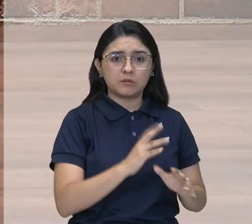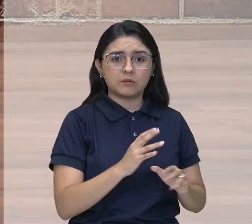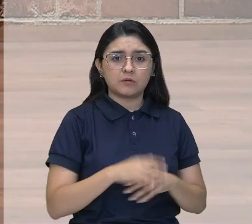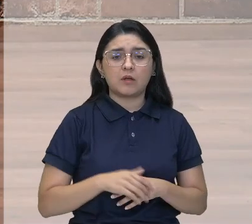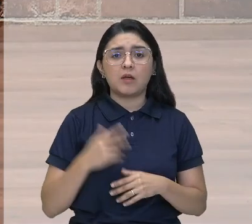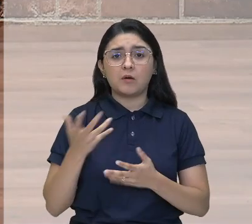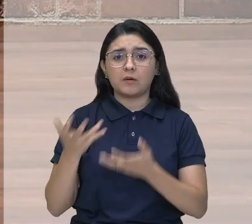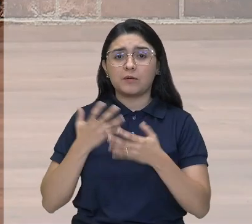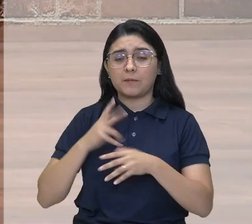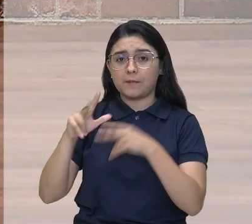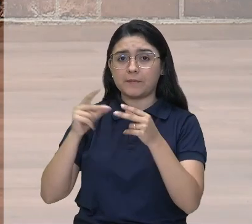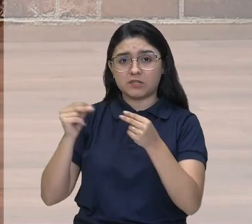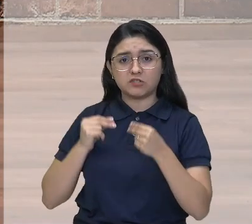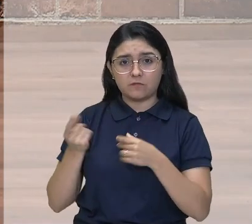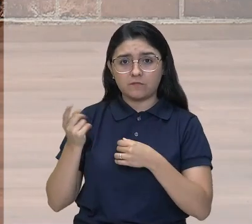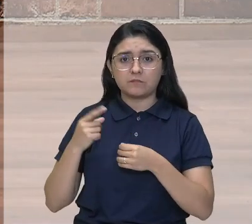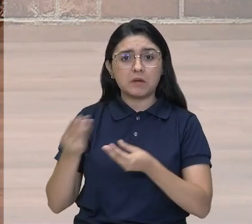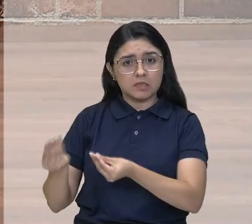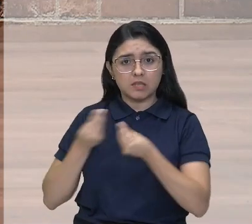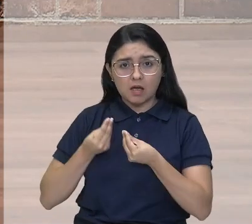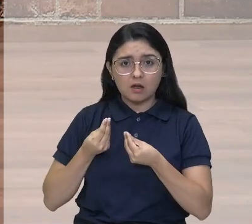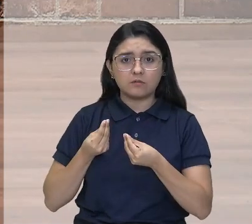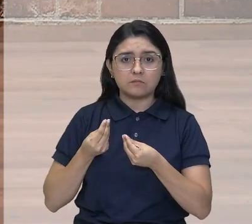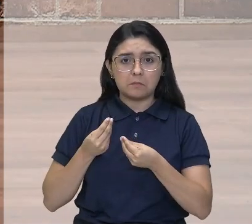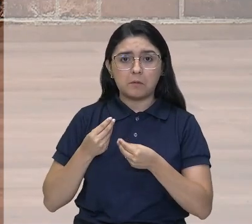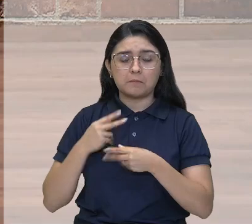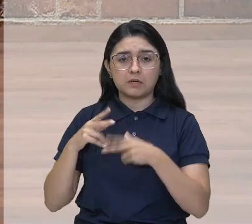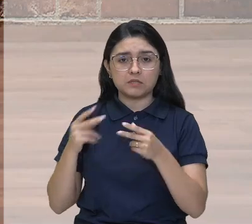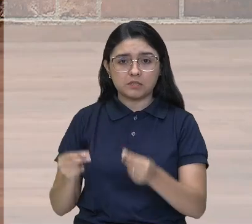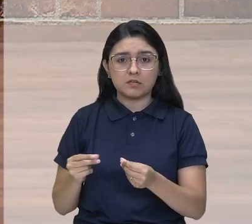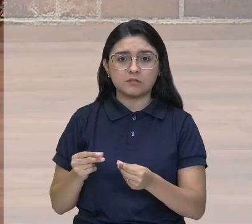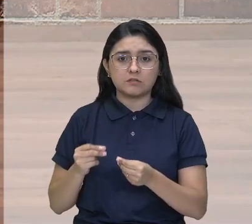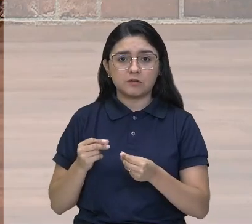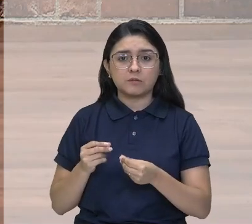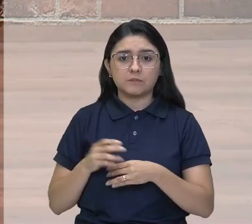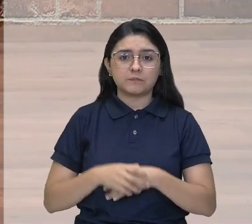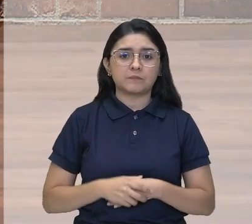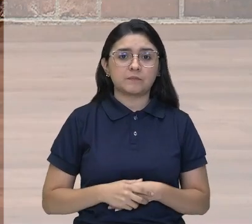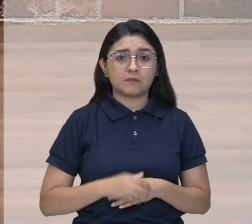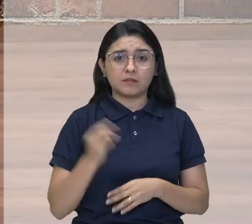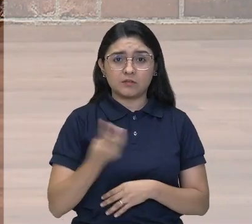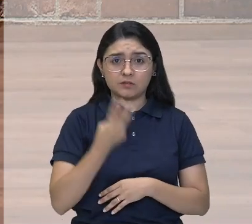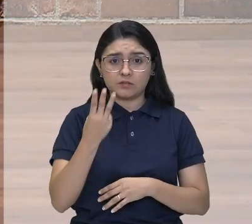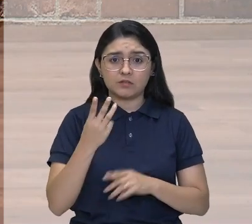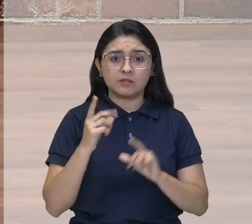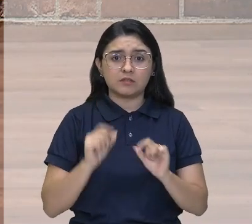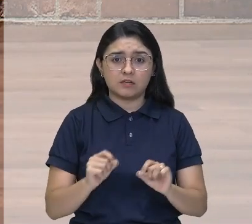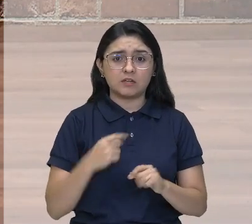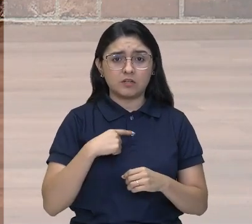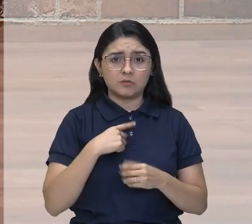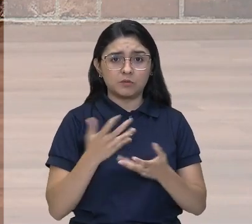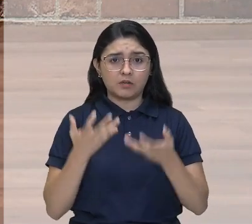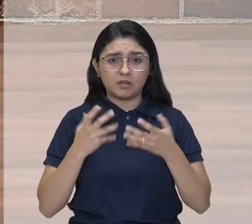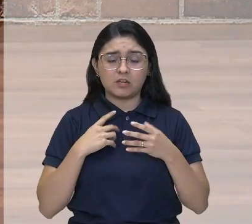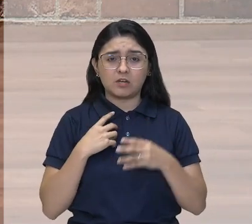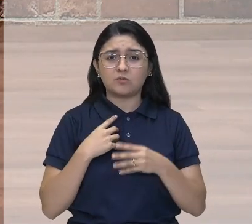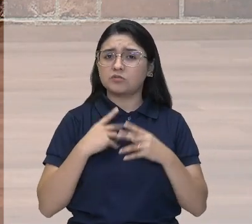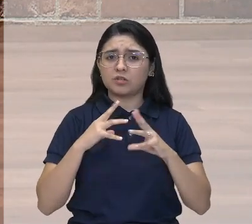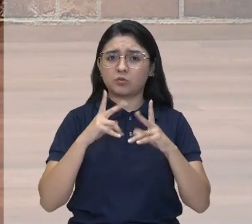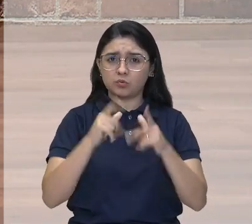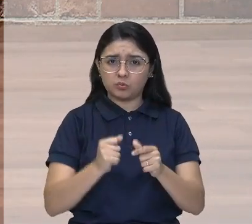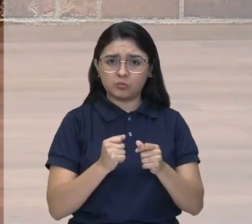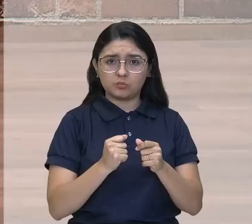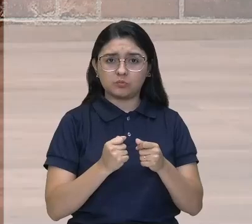de volta. Que eu quero presente? meu relógio, quero relógio. Ah, mentira! Eu quero todos Depois os de 3 serviços. chifres, tu quer que eu te devolva tudo que você Interessa,